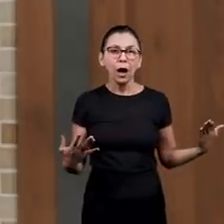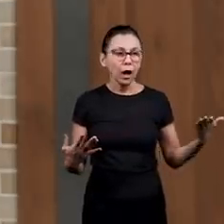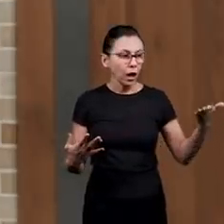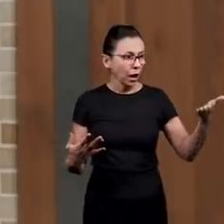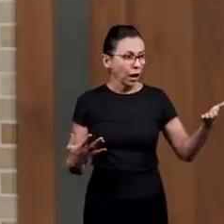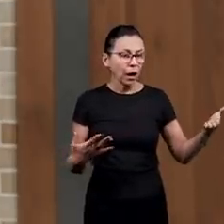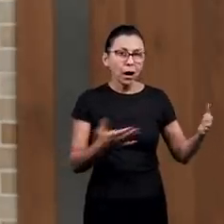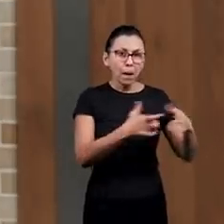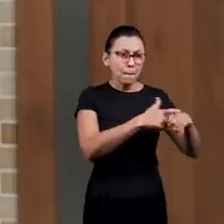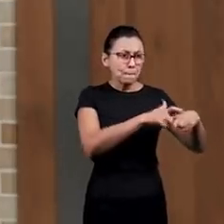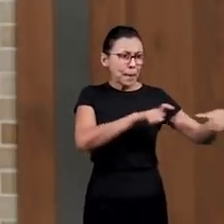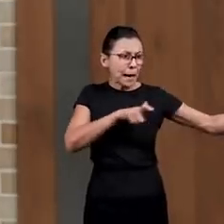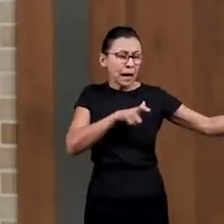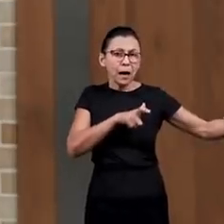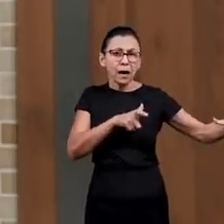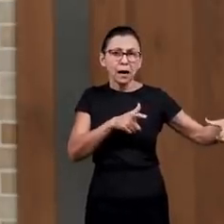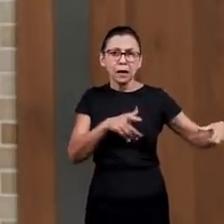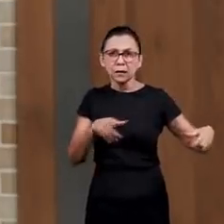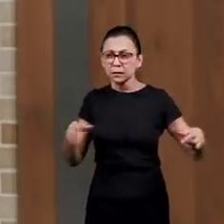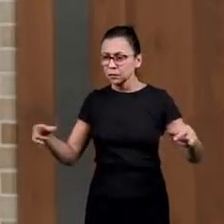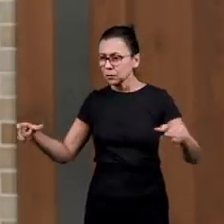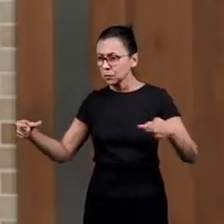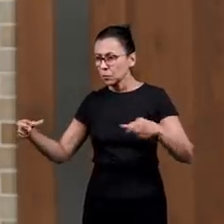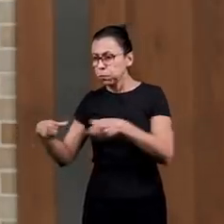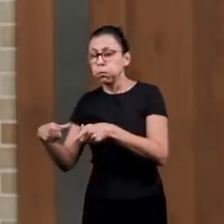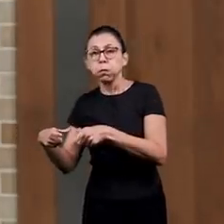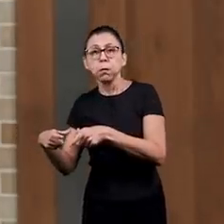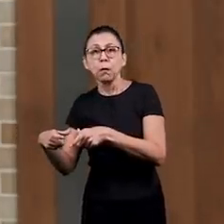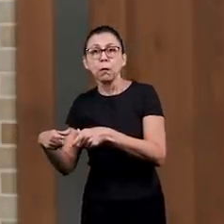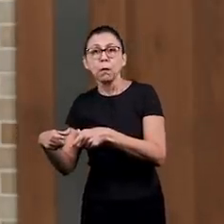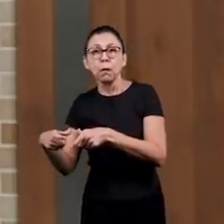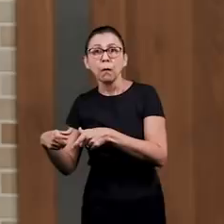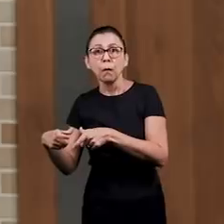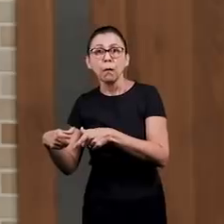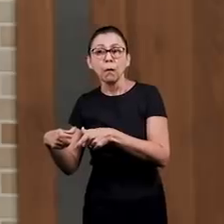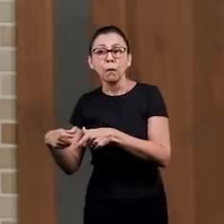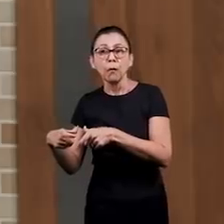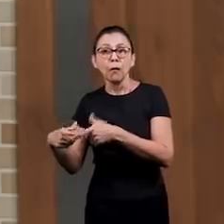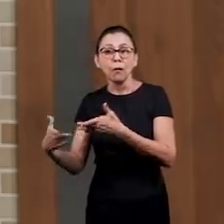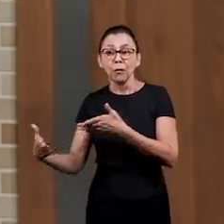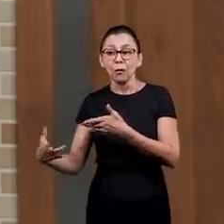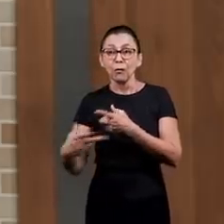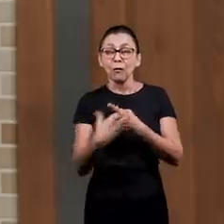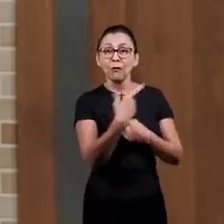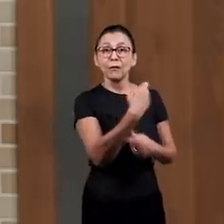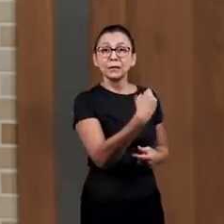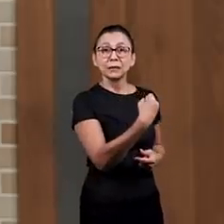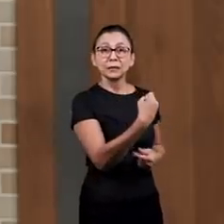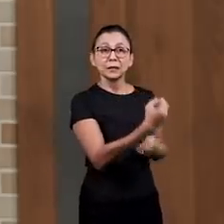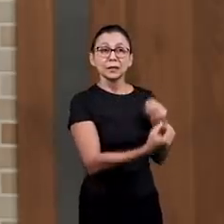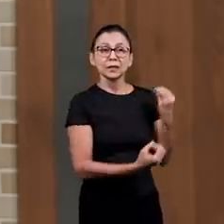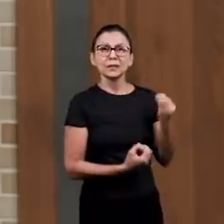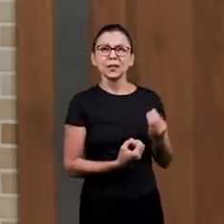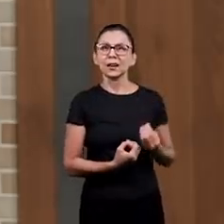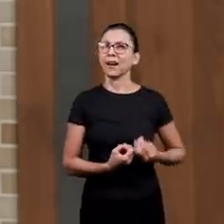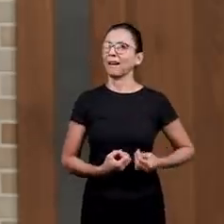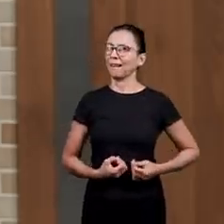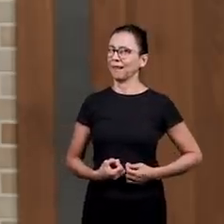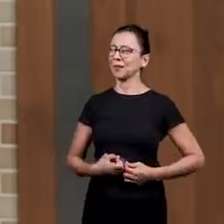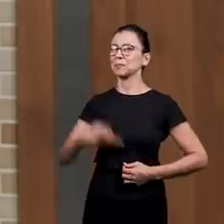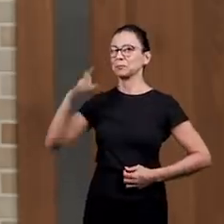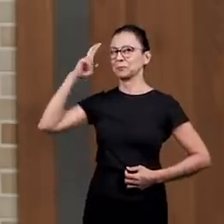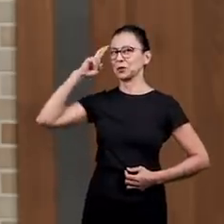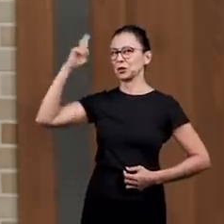de Gideão iria vencer o exército dos midianitas? Como? Com o Senhor. O